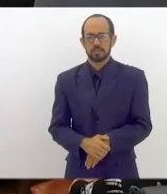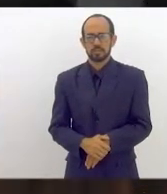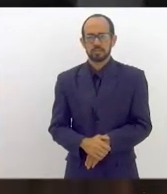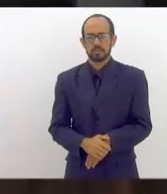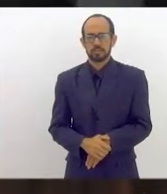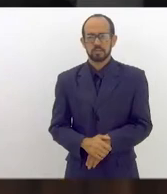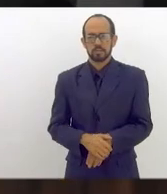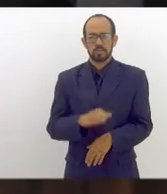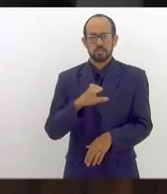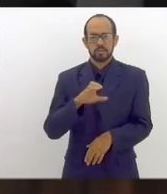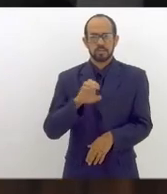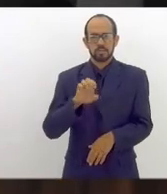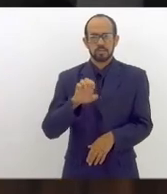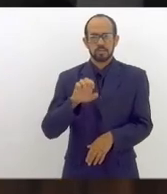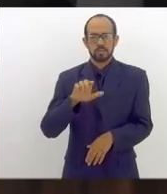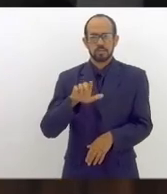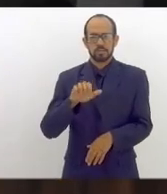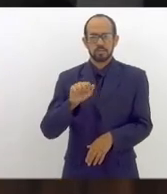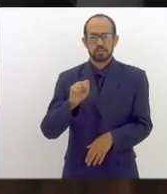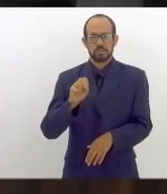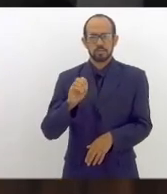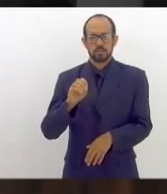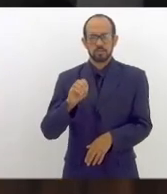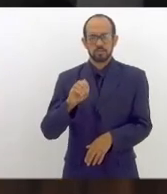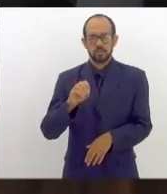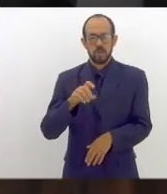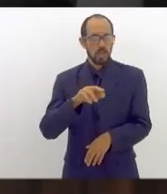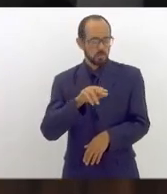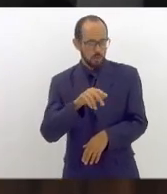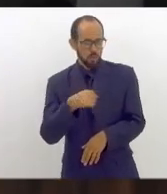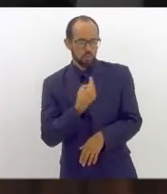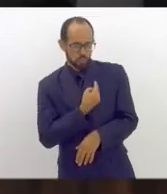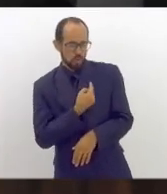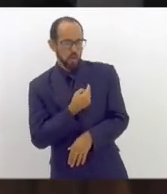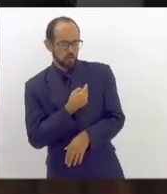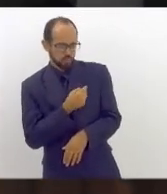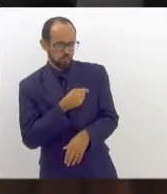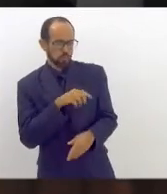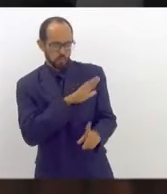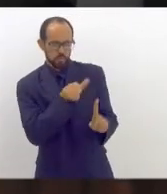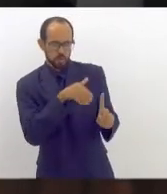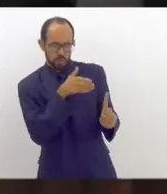Celso Santos de Oliveira irmão do nosso homenageado do Carlos Santos de Oliveira